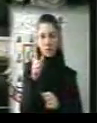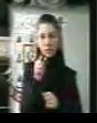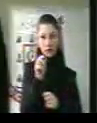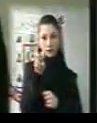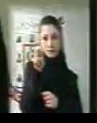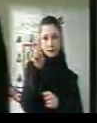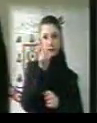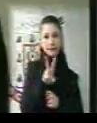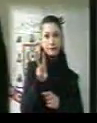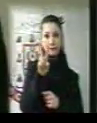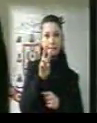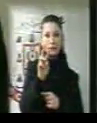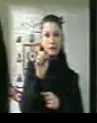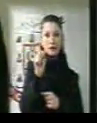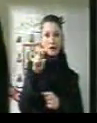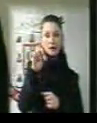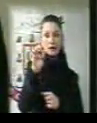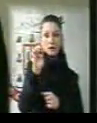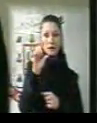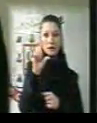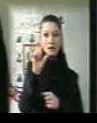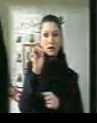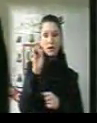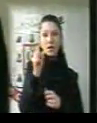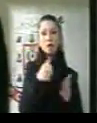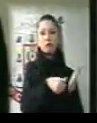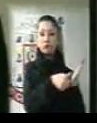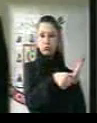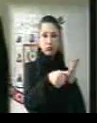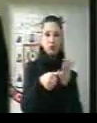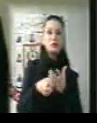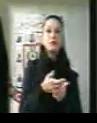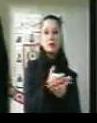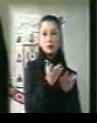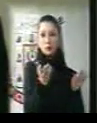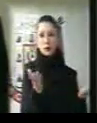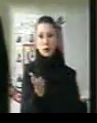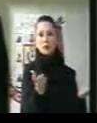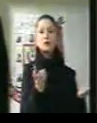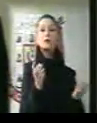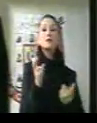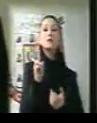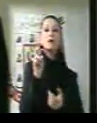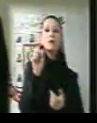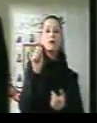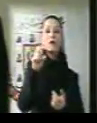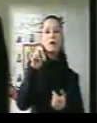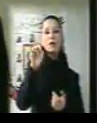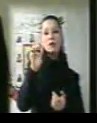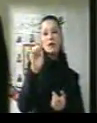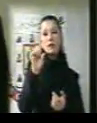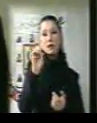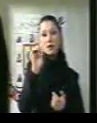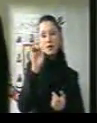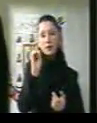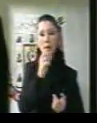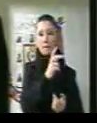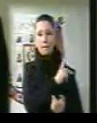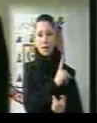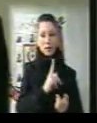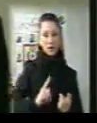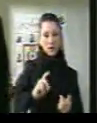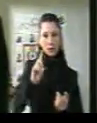066/15, de autoria do vereador Vanderlei Zilli, aprovado por unanimidade por esse plenário, o senhor Vanderlei Teodoro Agostini, presidente da